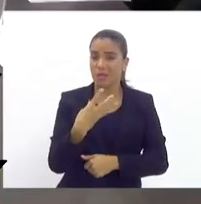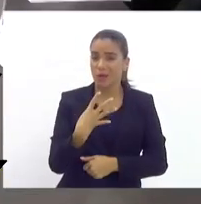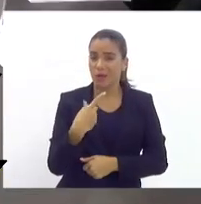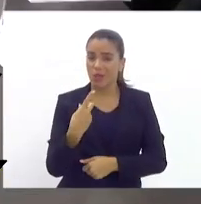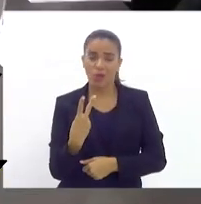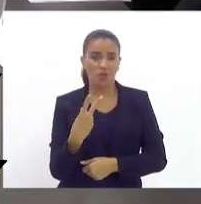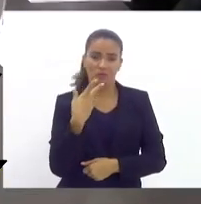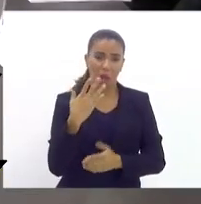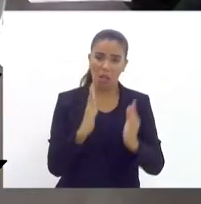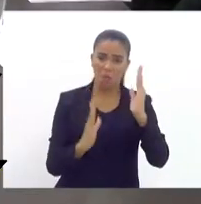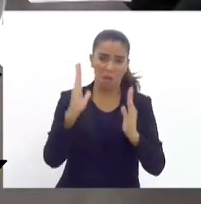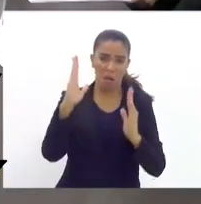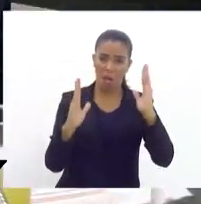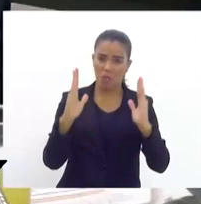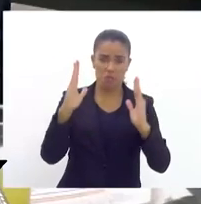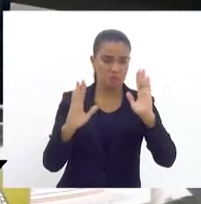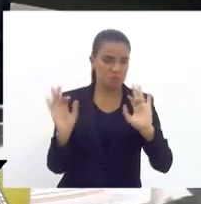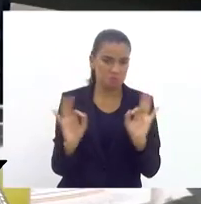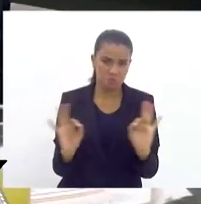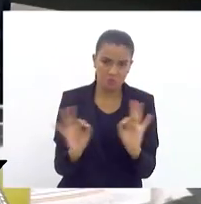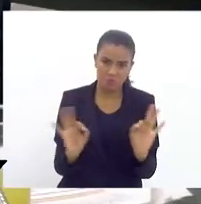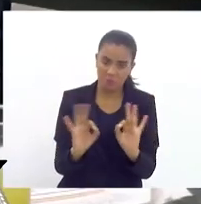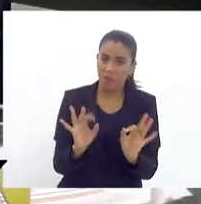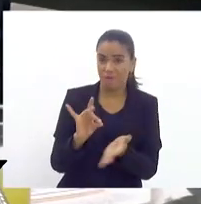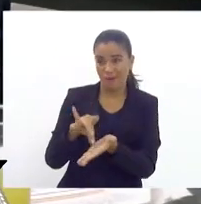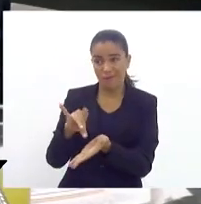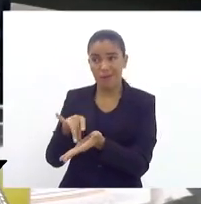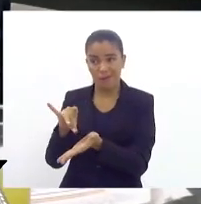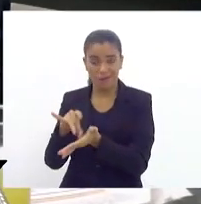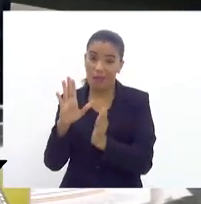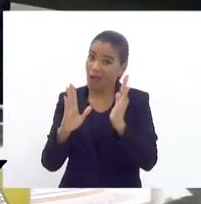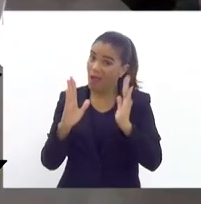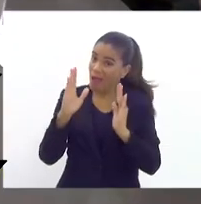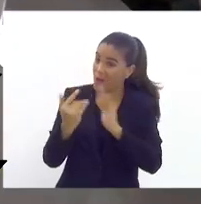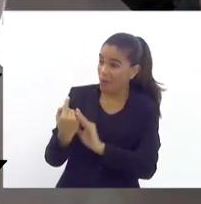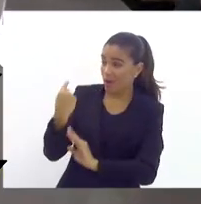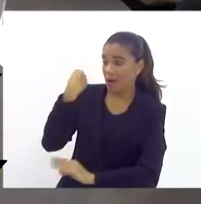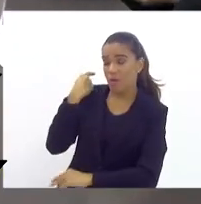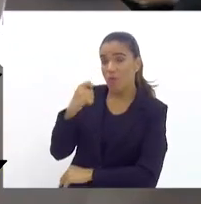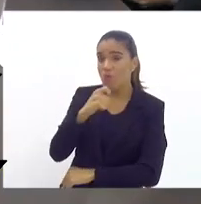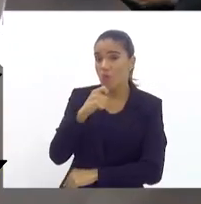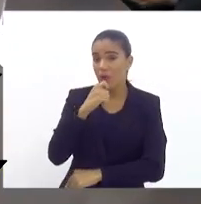prazo. Não fala verdadeiramente, mas... Na verdade, na época, não havia esse